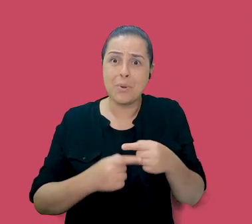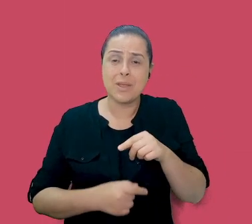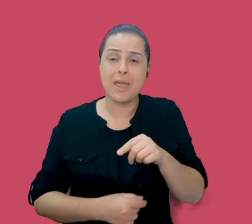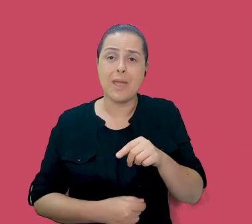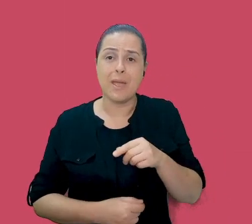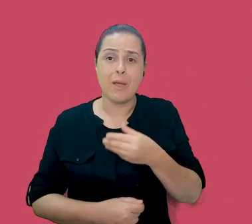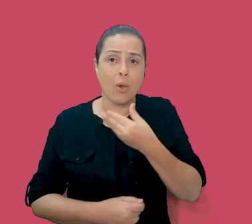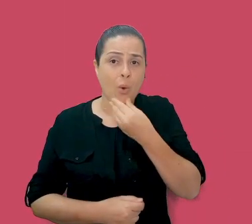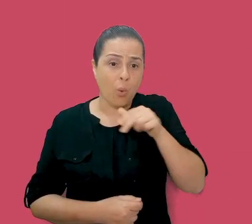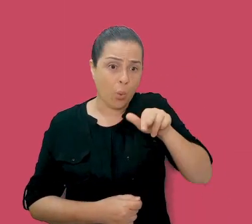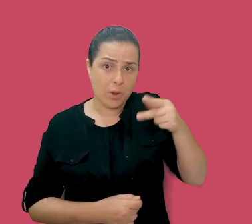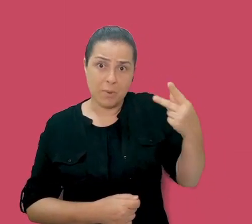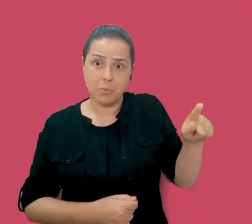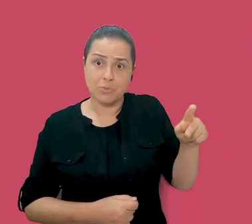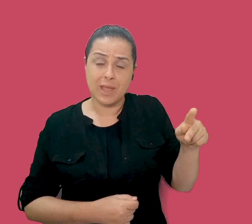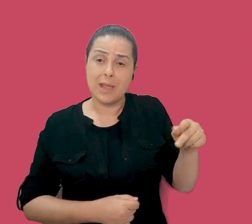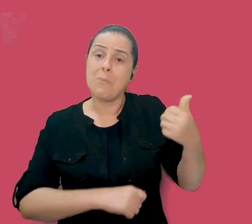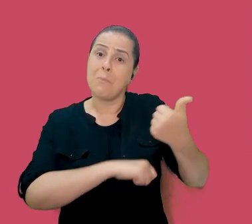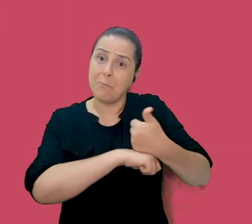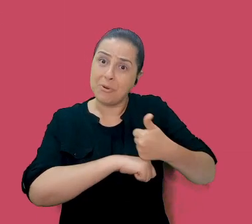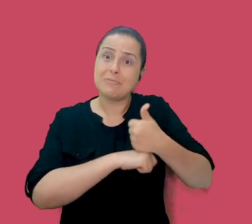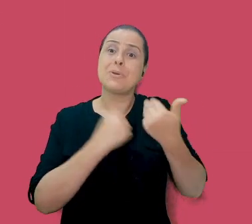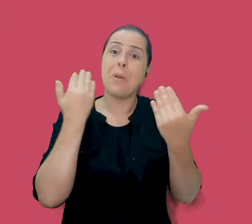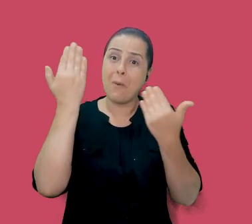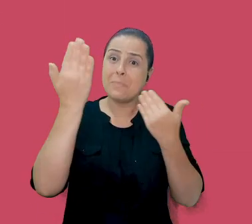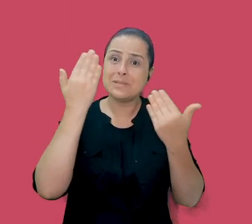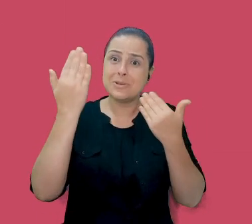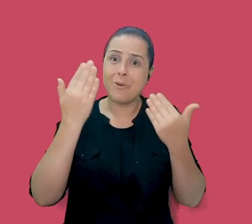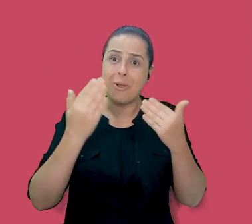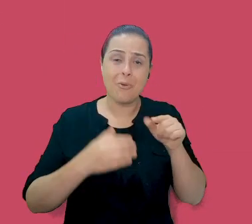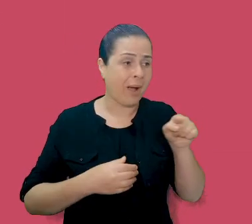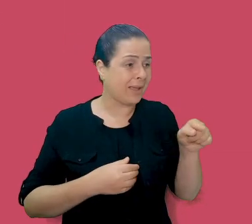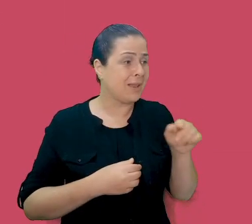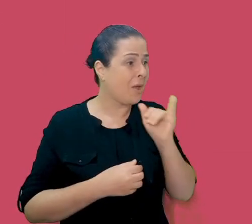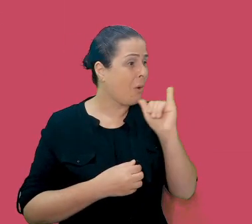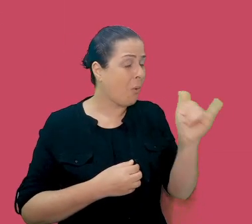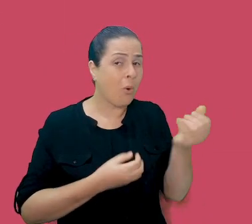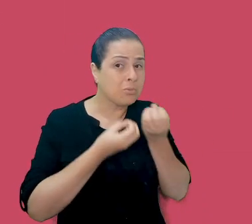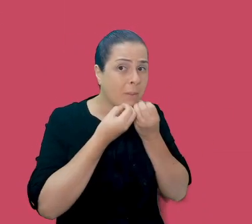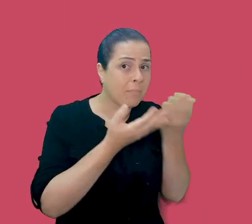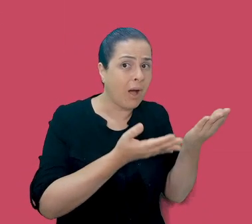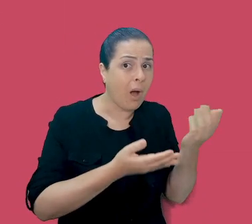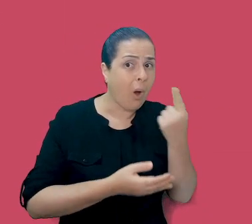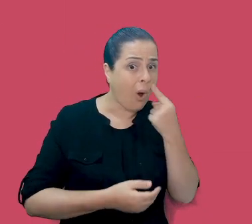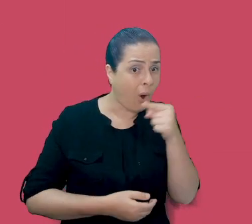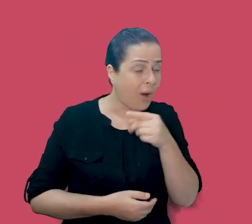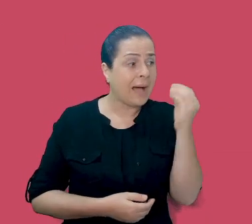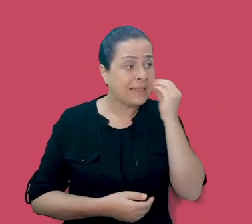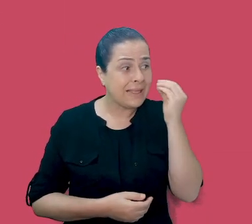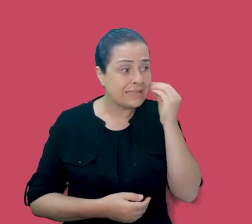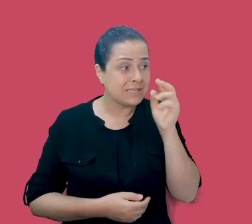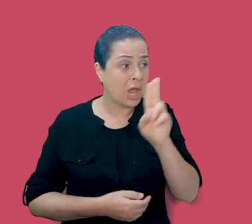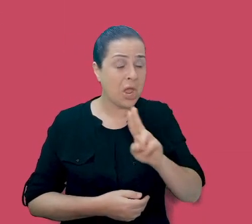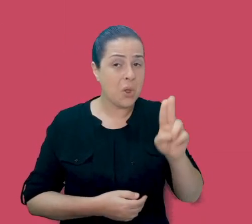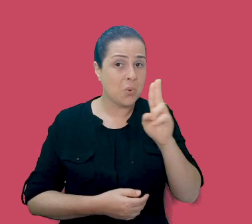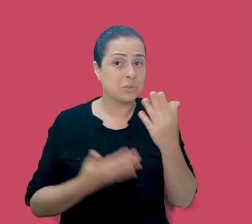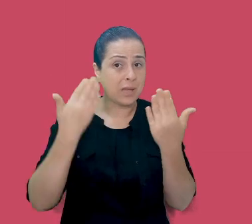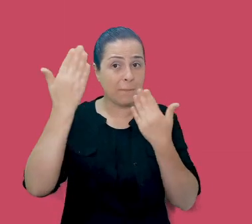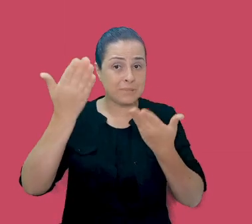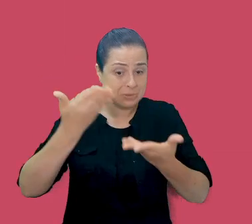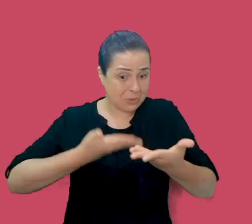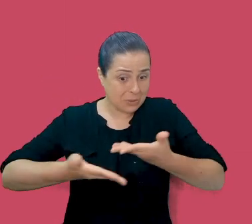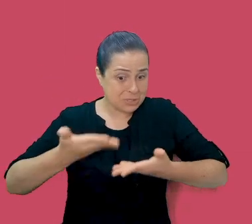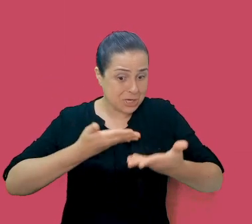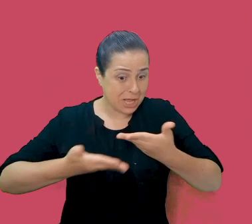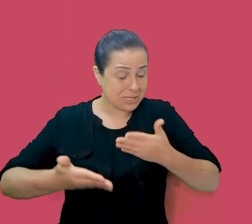E ele bate um papo lá com o irmão, colocando algumas coisas com o ChatGPT, sabe? E a coisa vem coerente, sabe? Isso